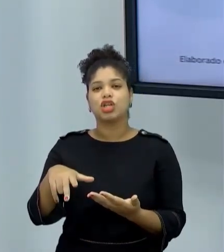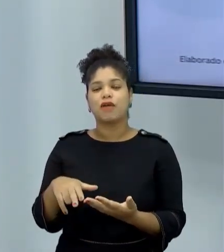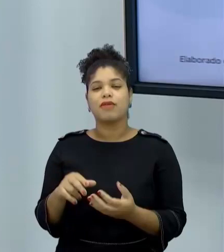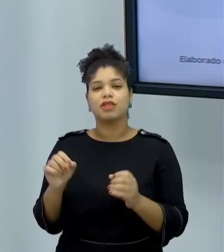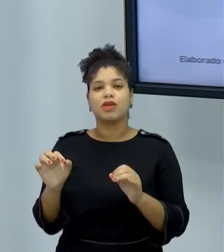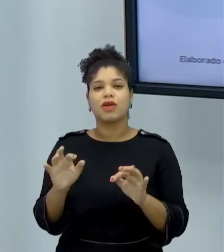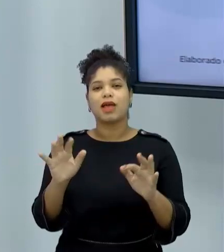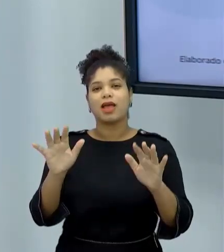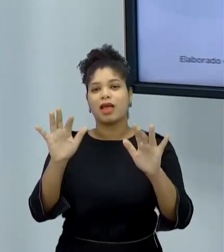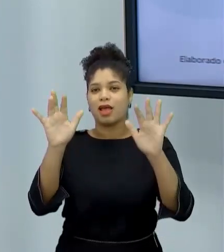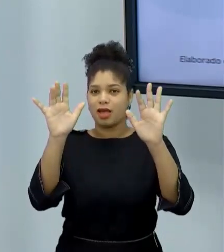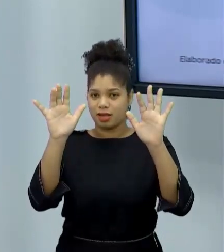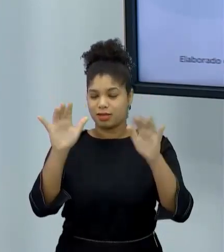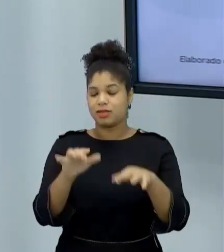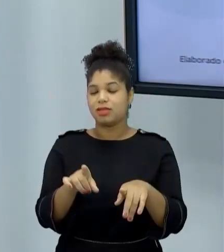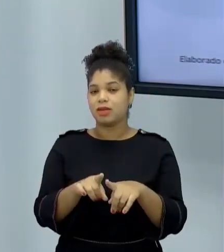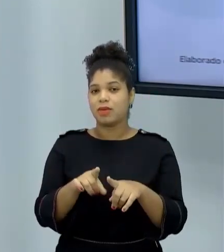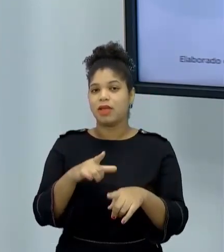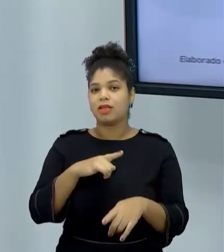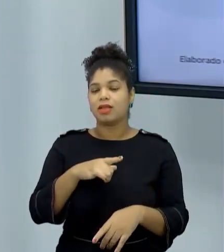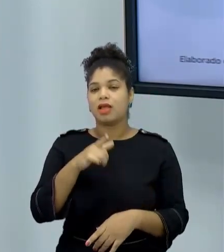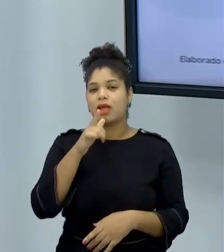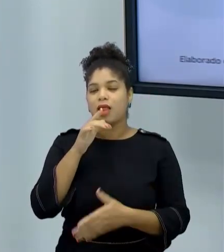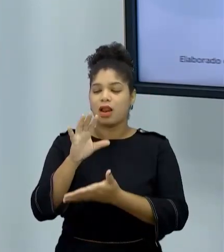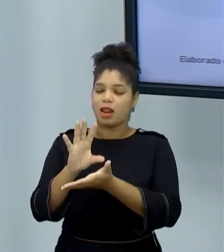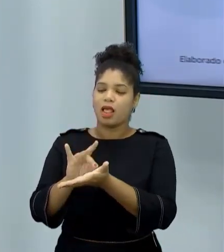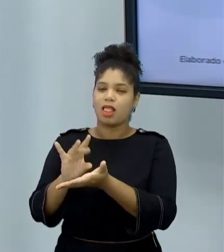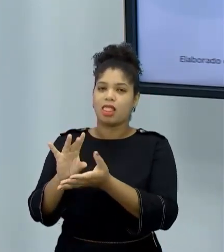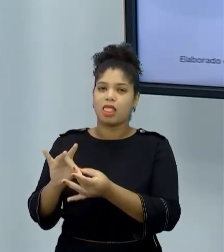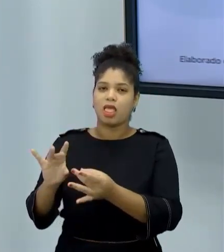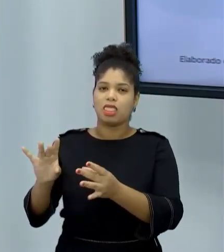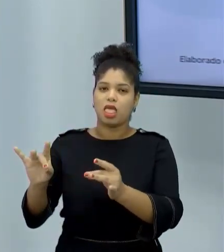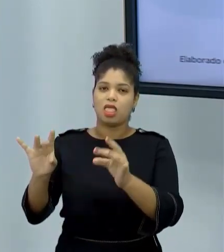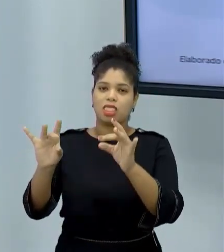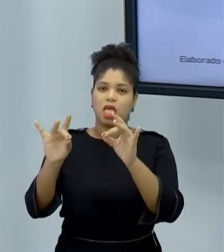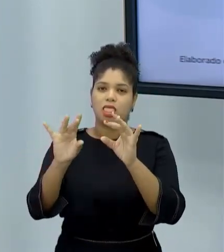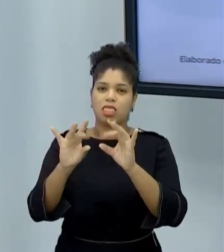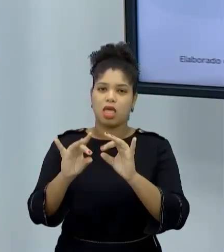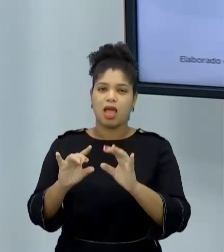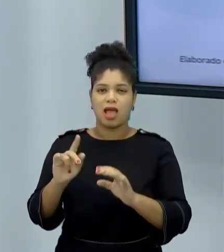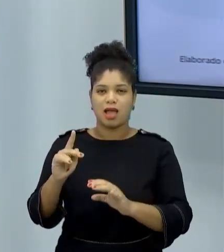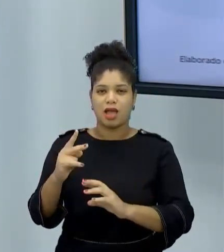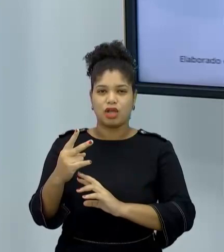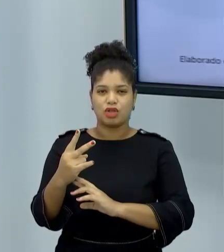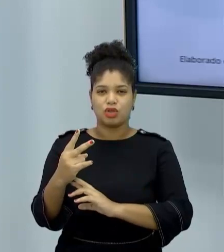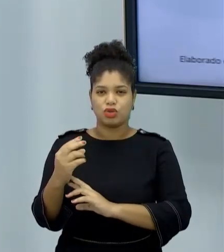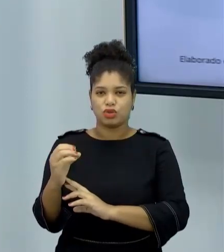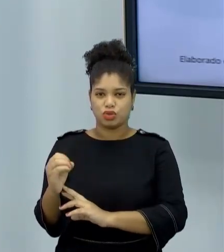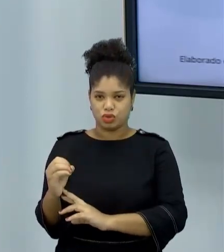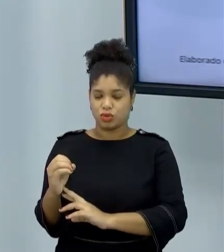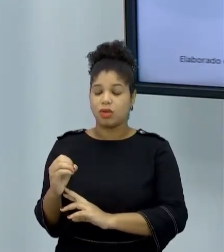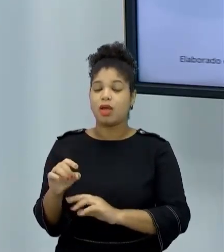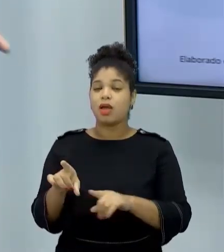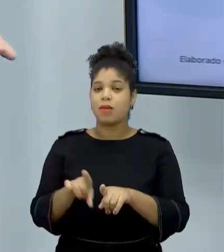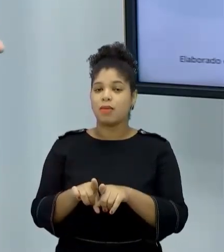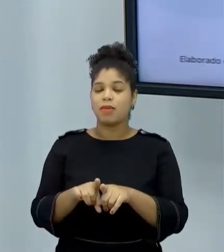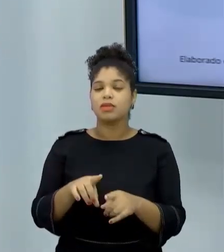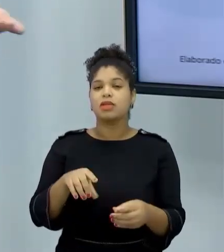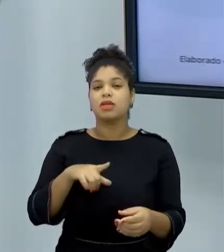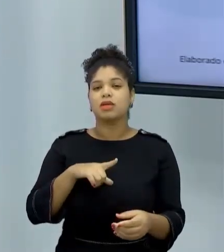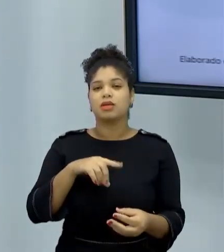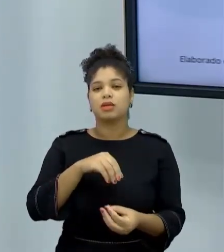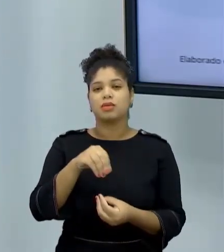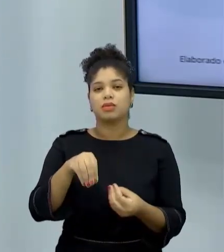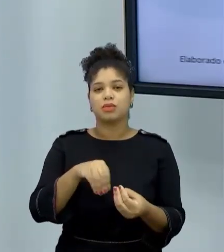de líquido em suspensão, basicamente a água, e é uma mistura também de